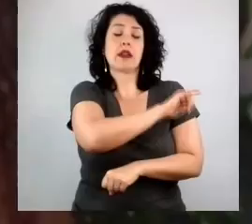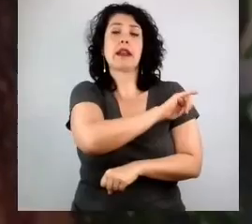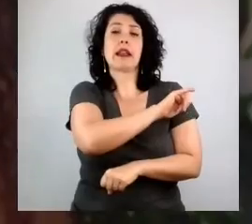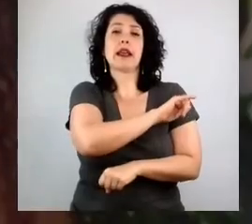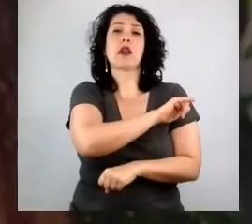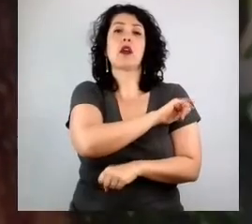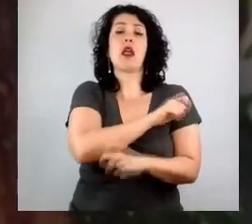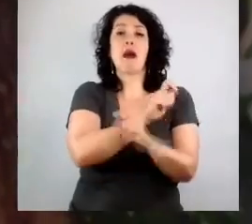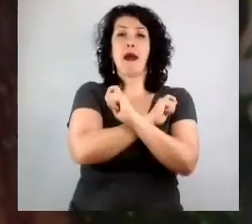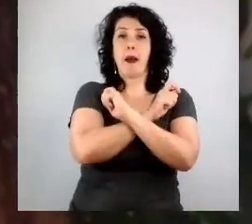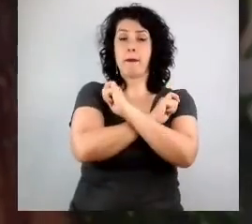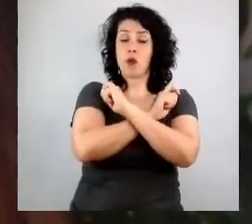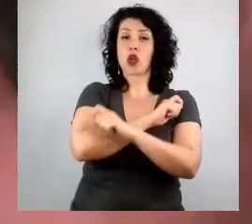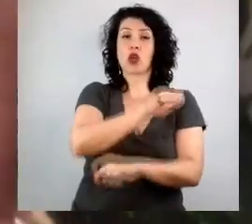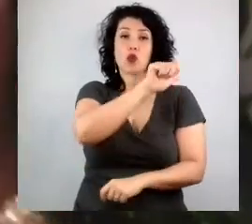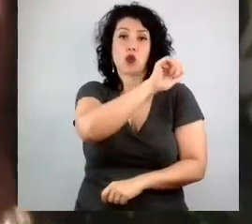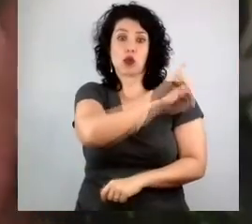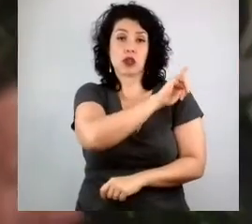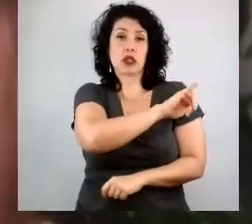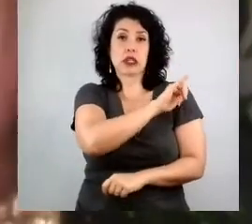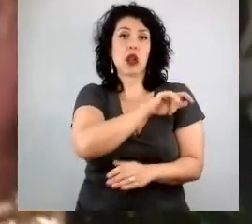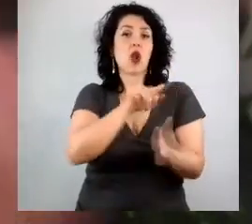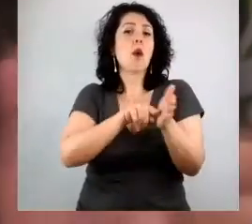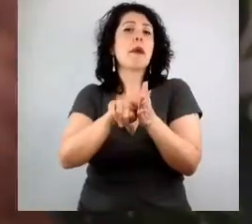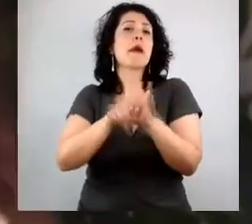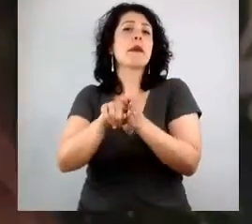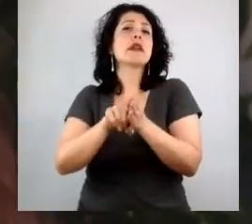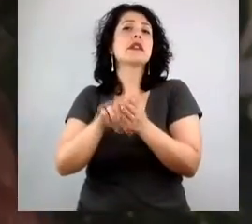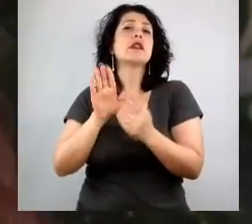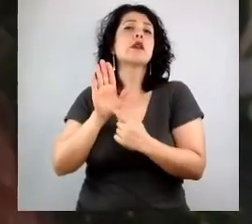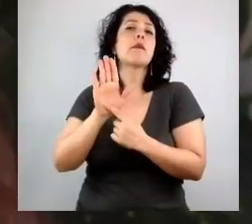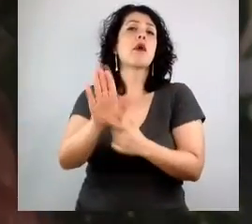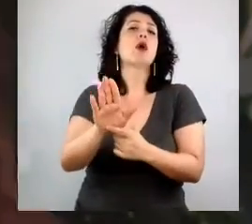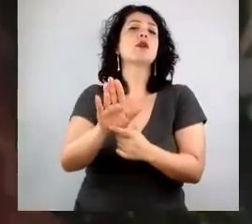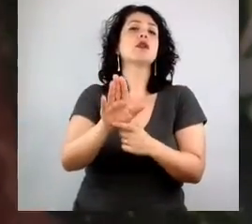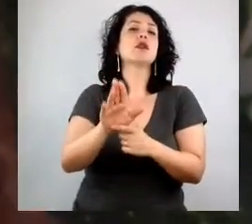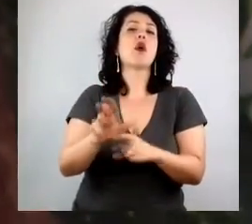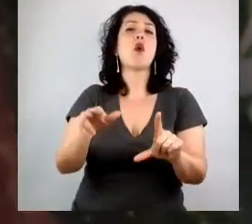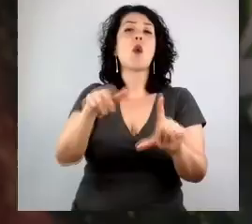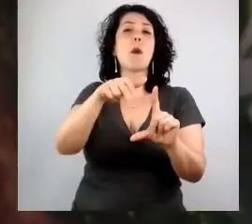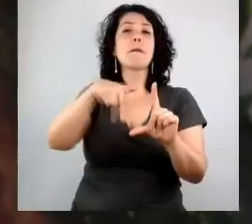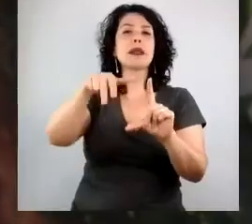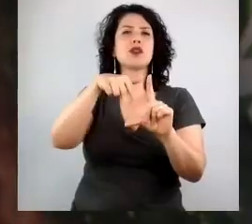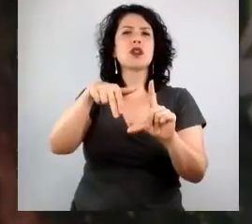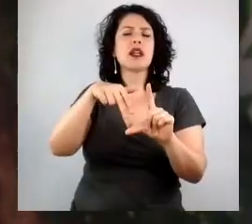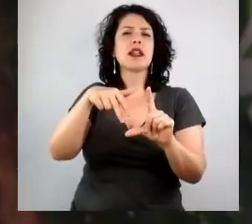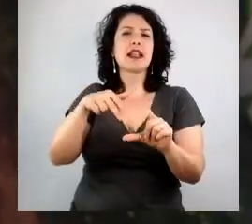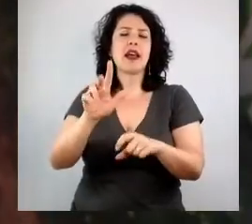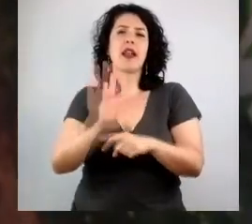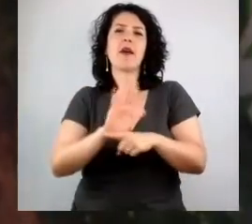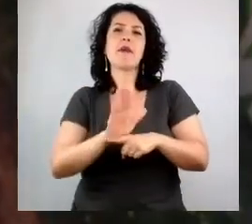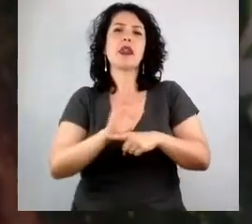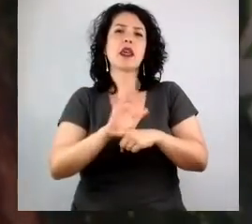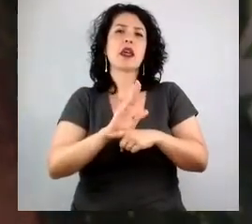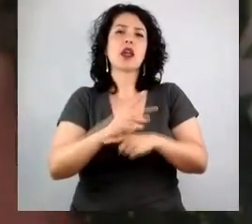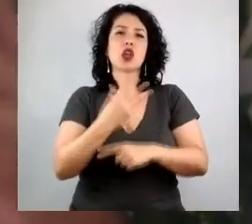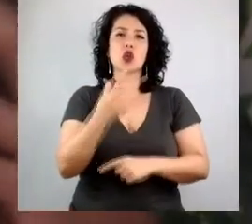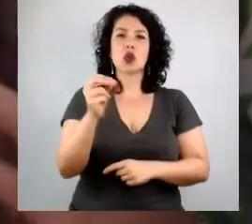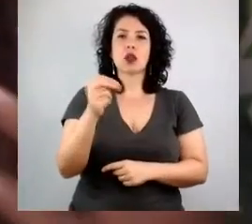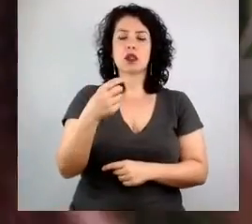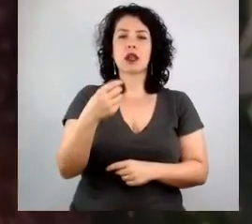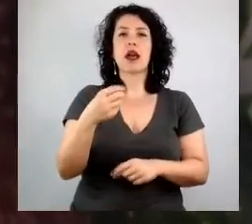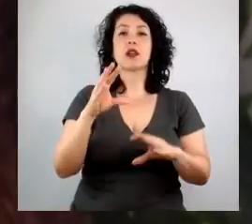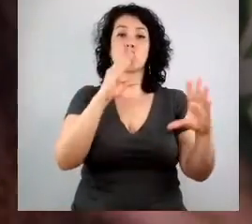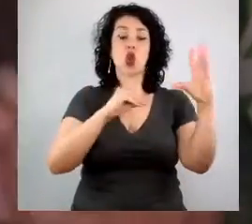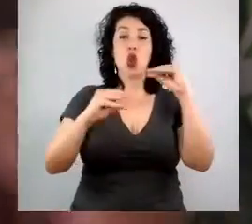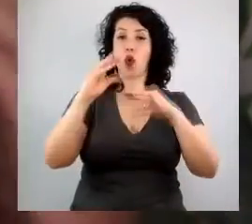Janeiro, uma pesquisa que ela realizou sobre personagens de novela de 2010 a 2015, né, quando tem pessoas pretas. Então, tem o estereótipo